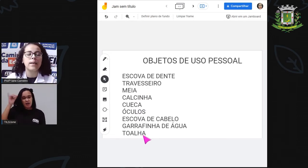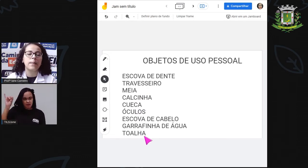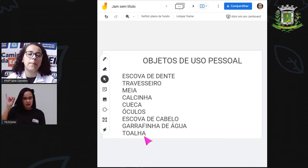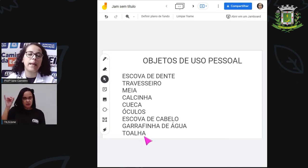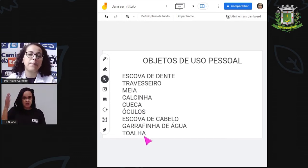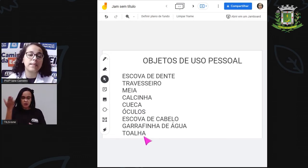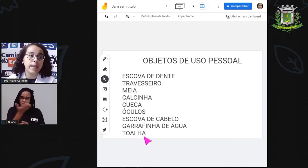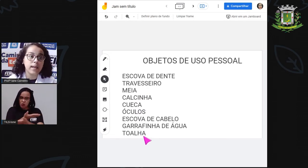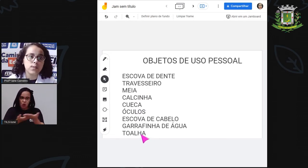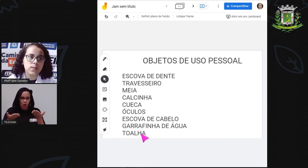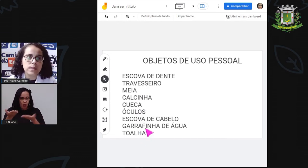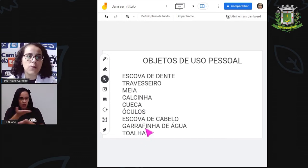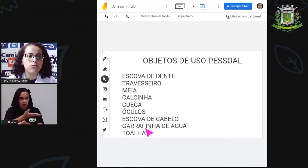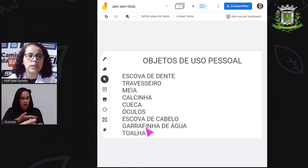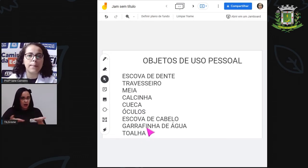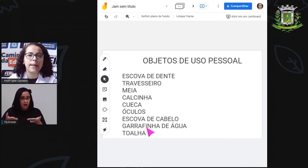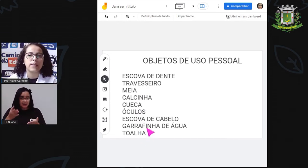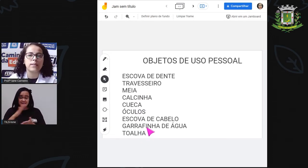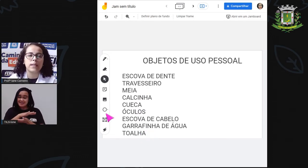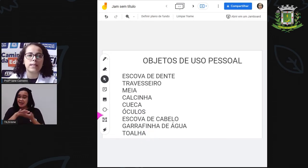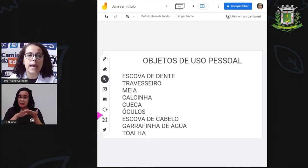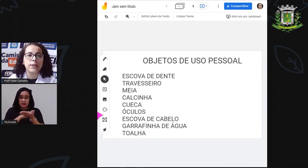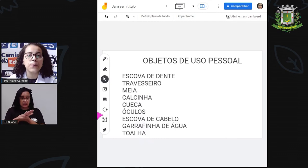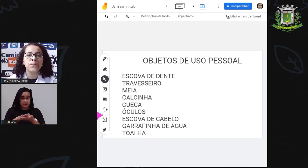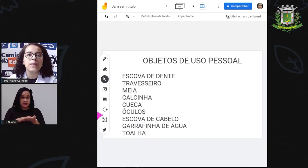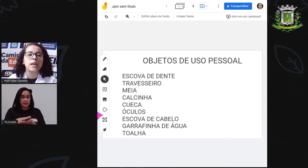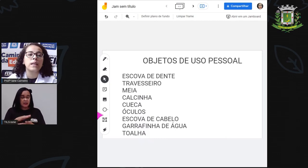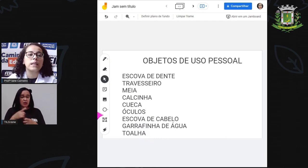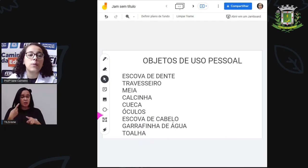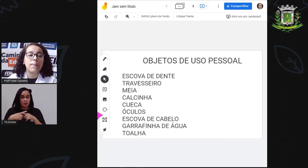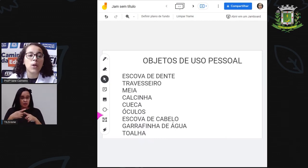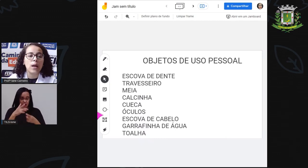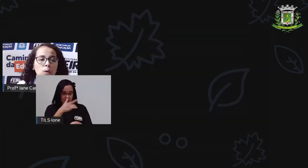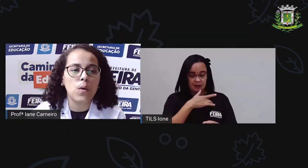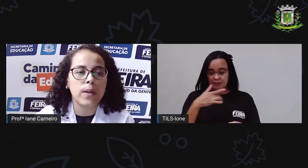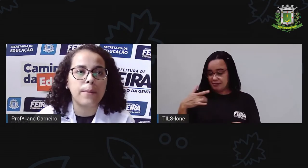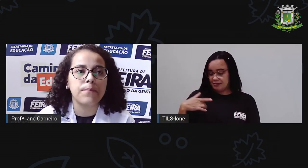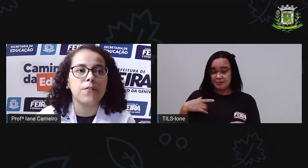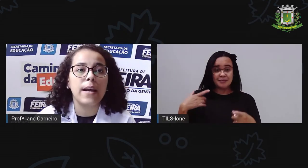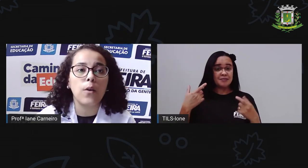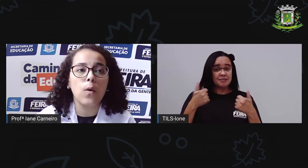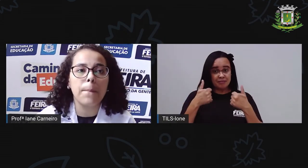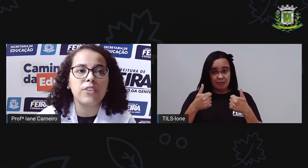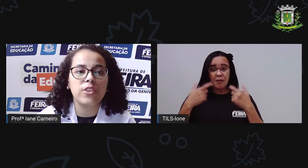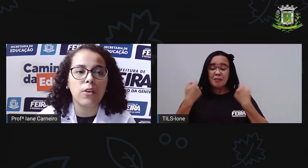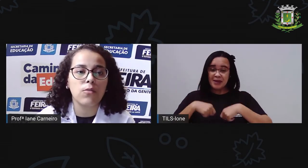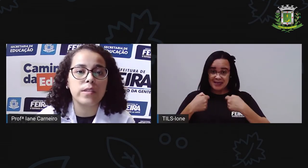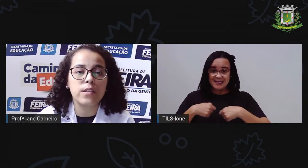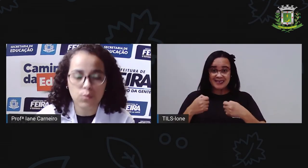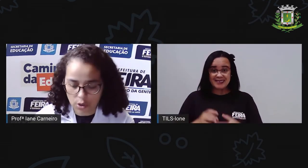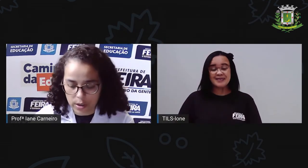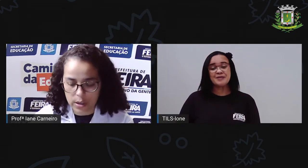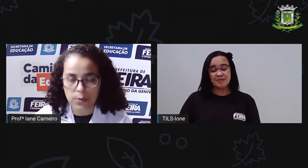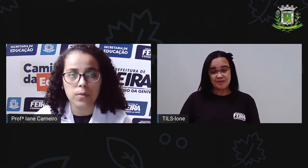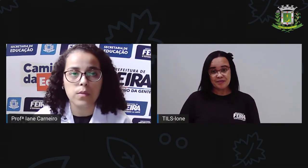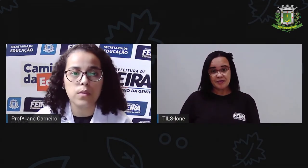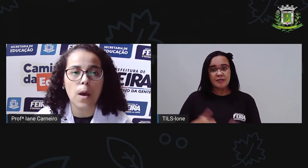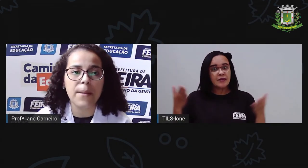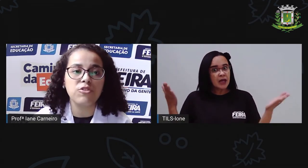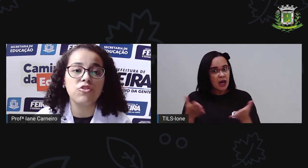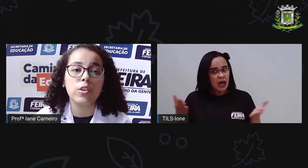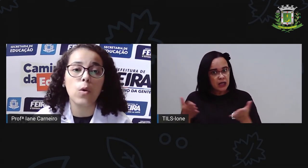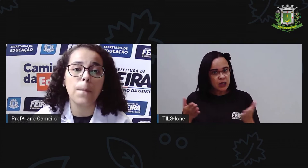pra manter a sua saúde também, tá certo? Então, a Pró agora vai compartilhar com vocês um joguinho